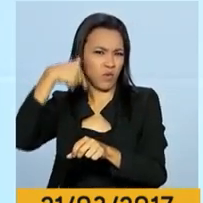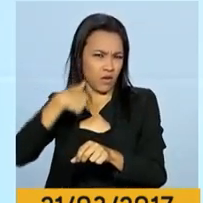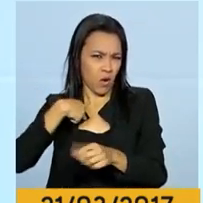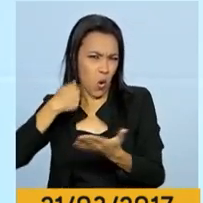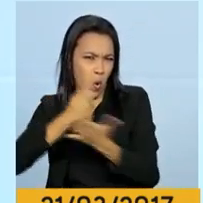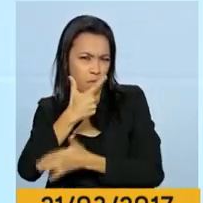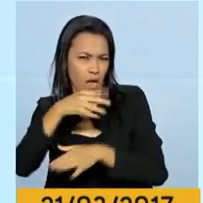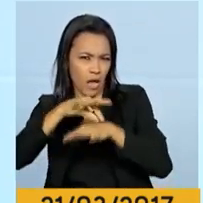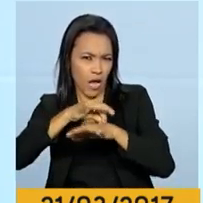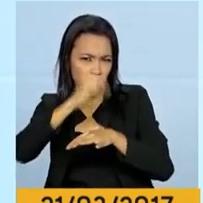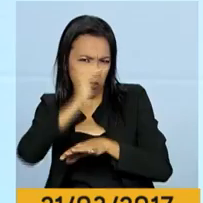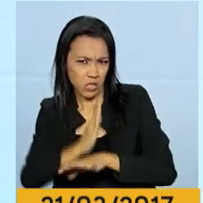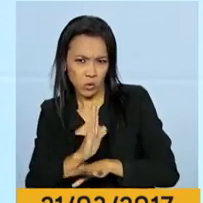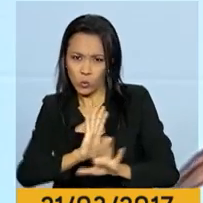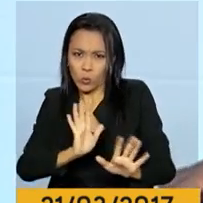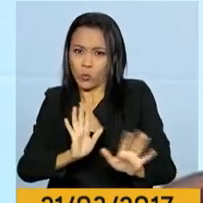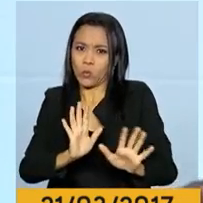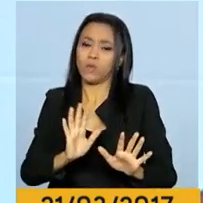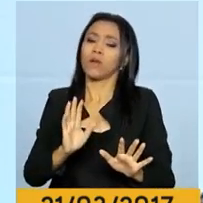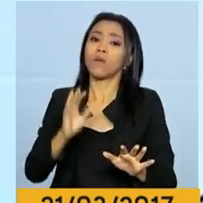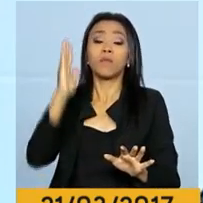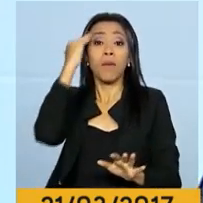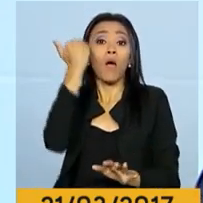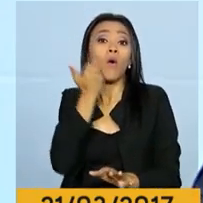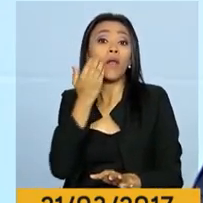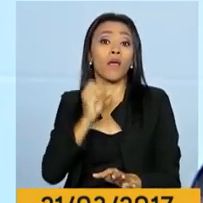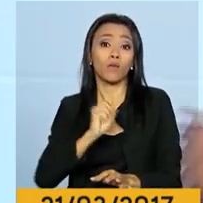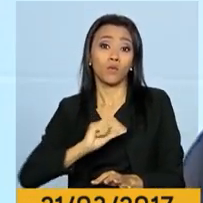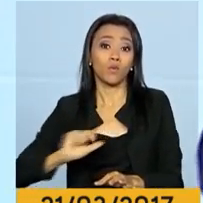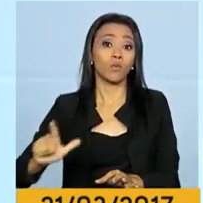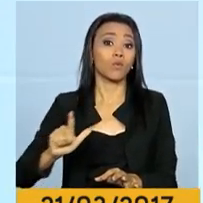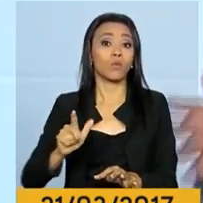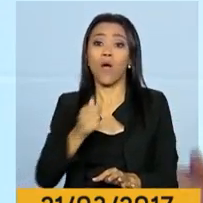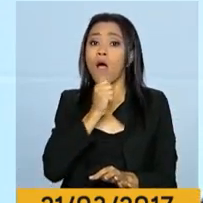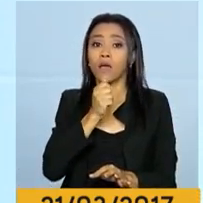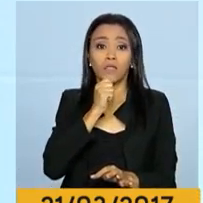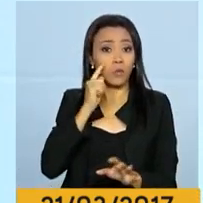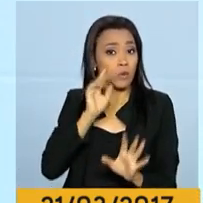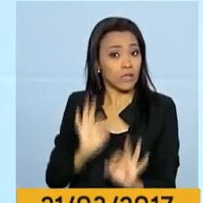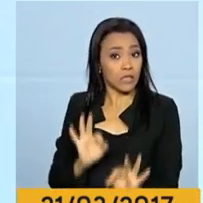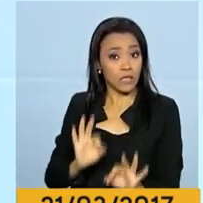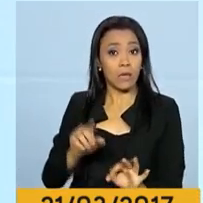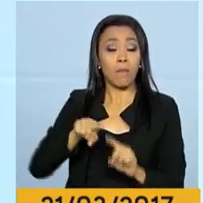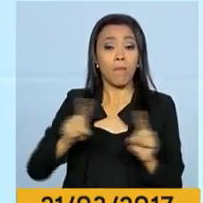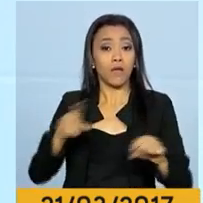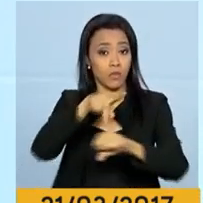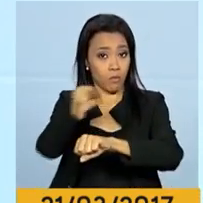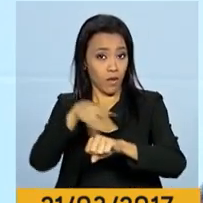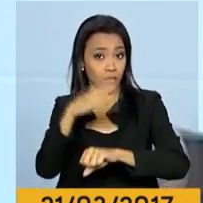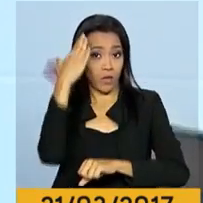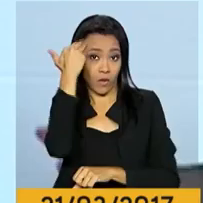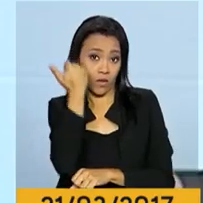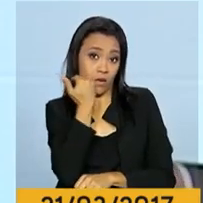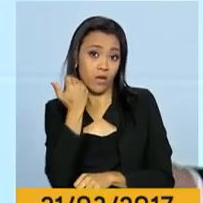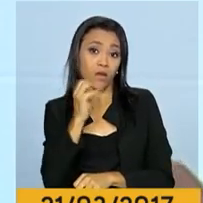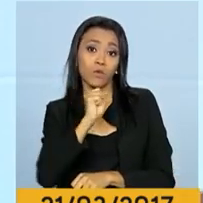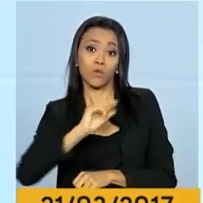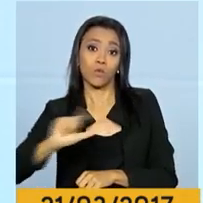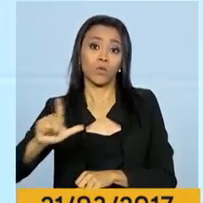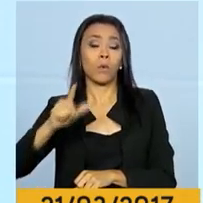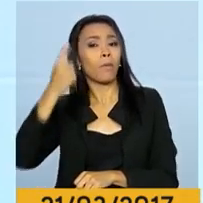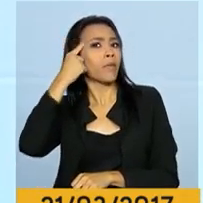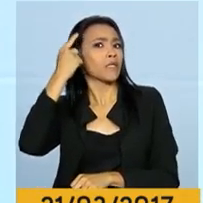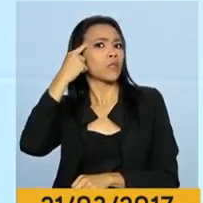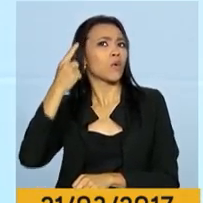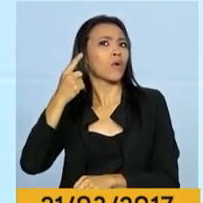tive uma boa notícia, porque a Coreia do Sul, ainda não confirmei, mas a Coreia do Sul, não é, ministro Aloysio? Ontem havia